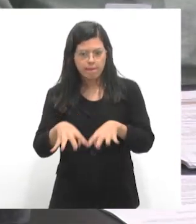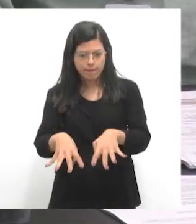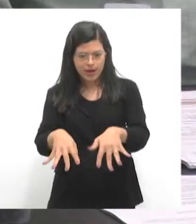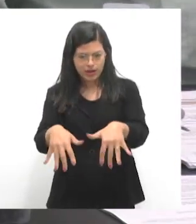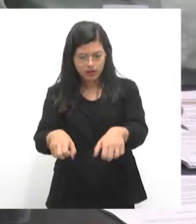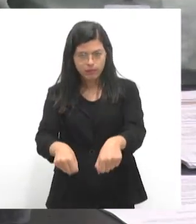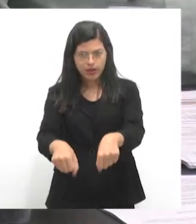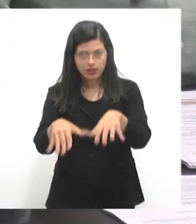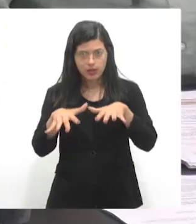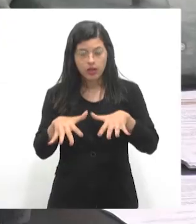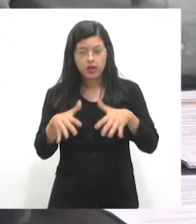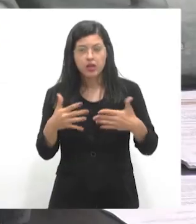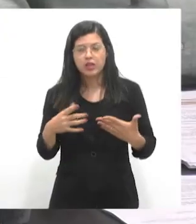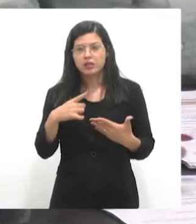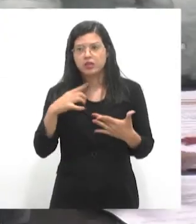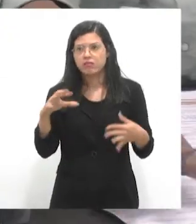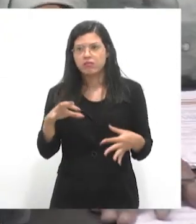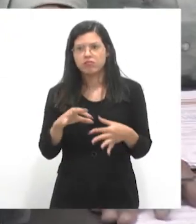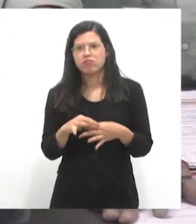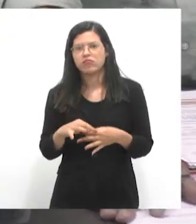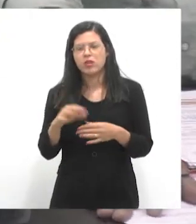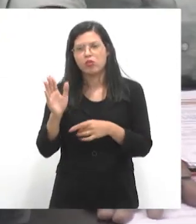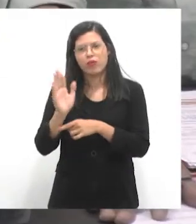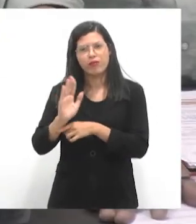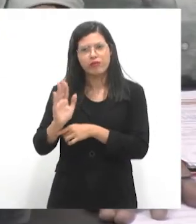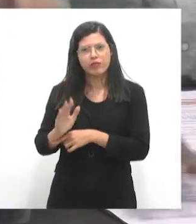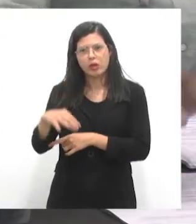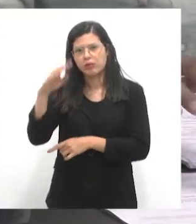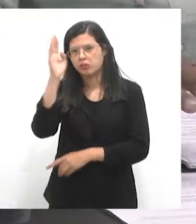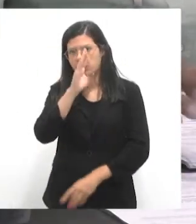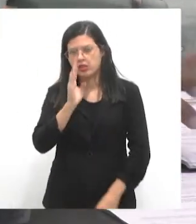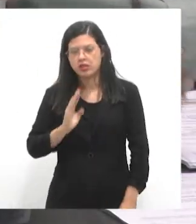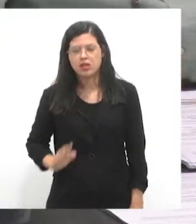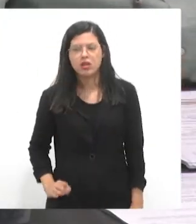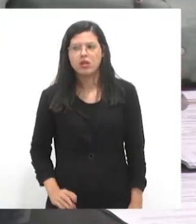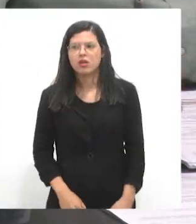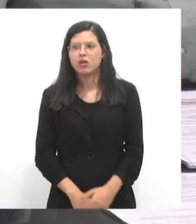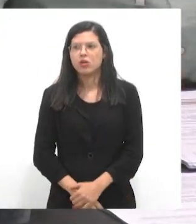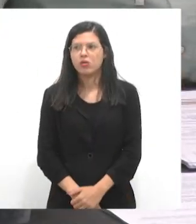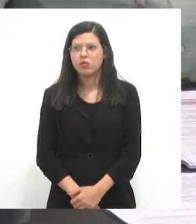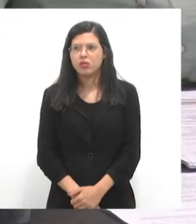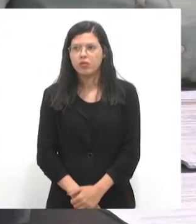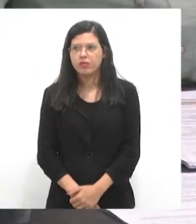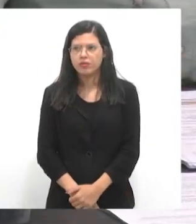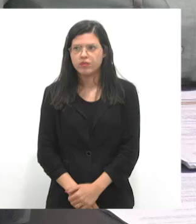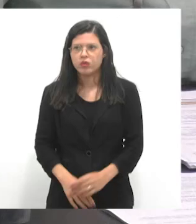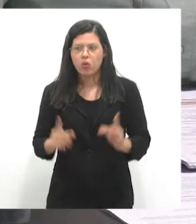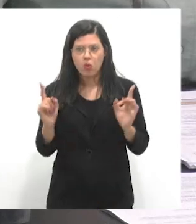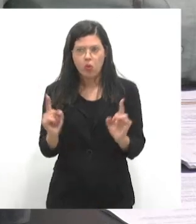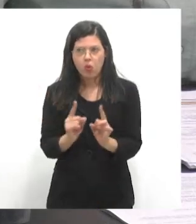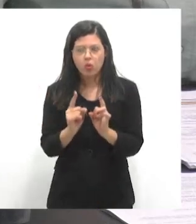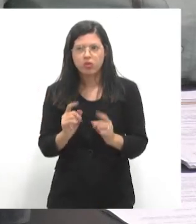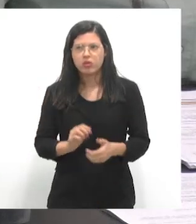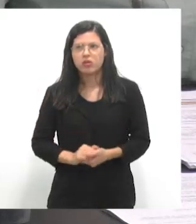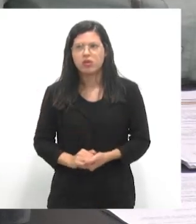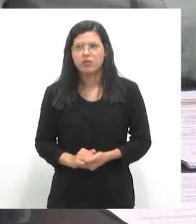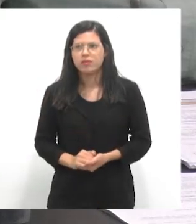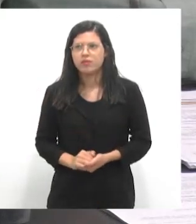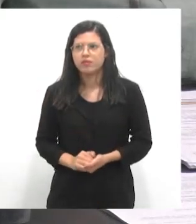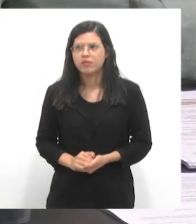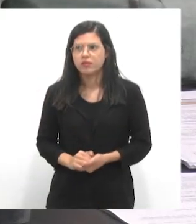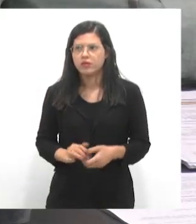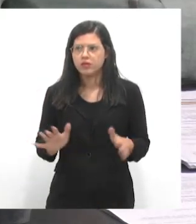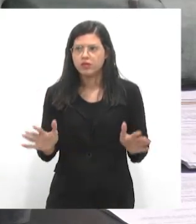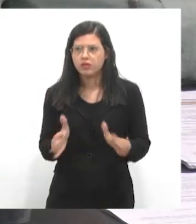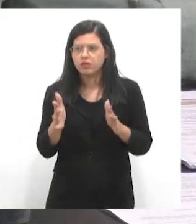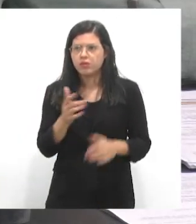tem a ver com essa história, né, dos filmes nacionais, de tudo, dos curtas. E aí é um incentivo